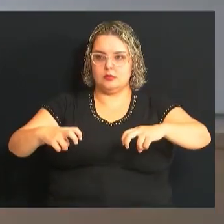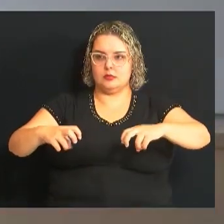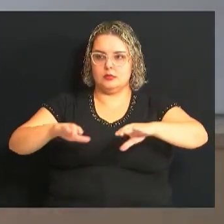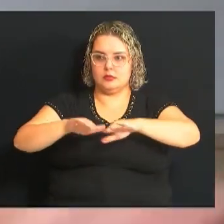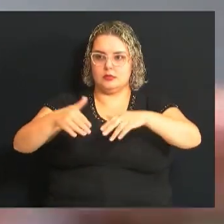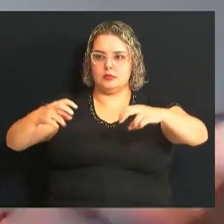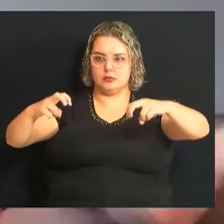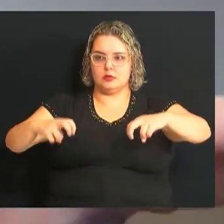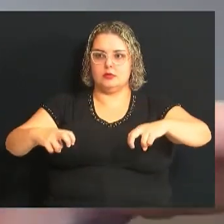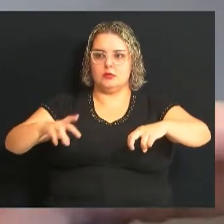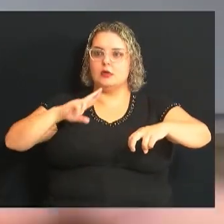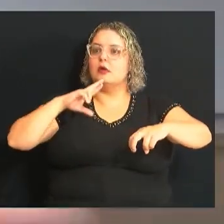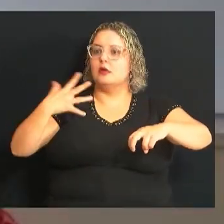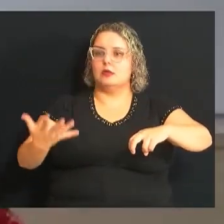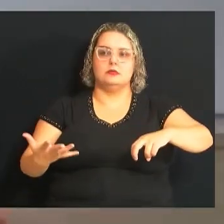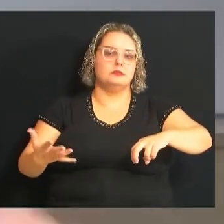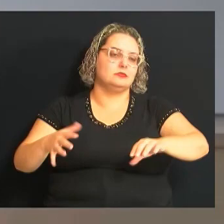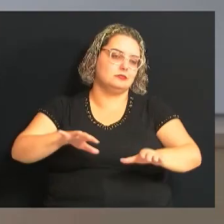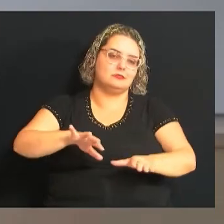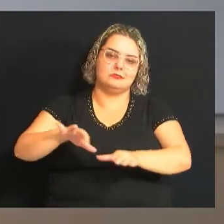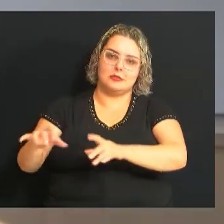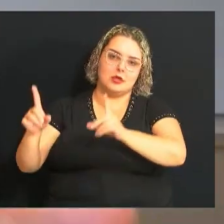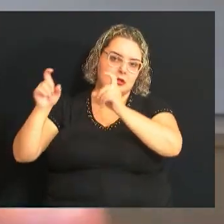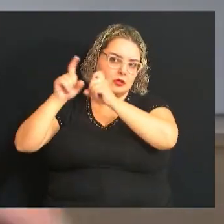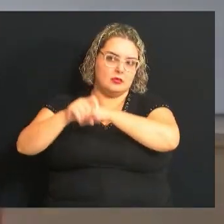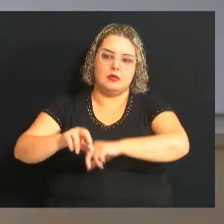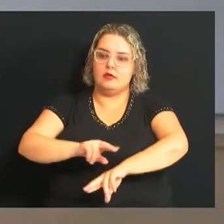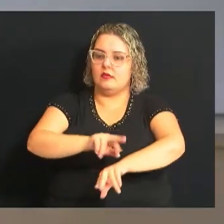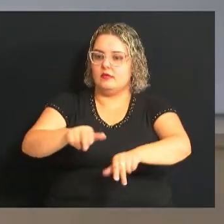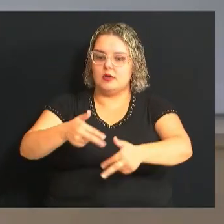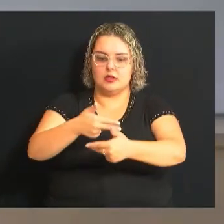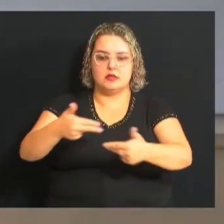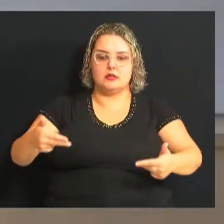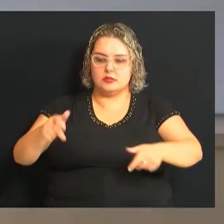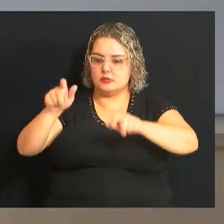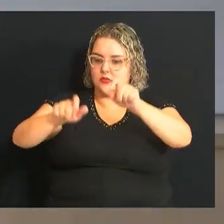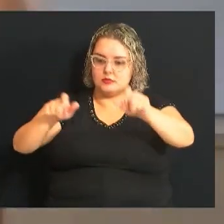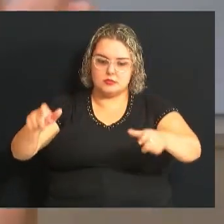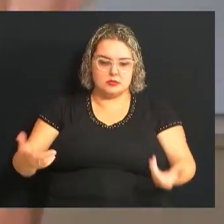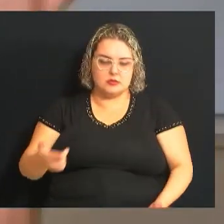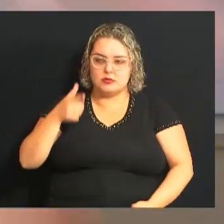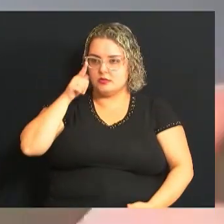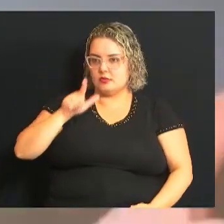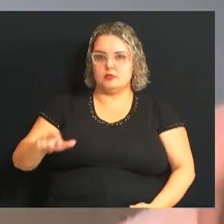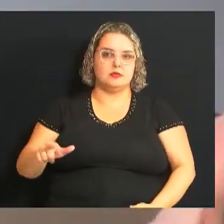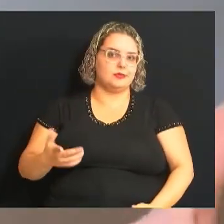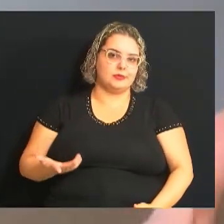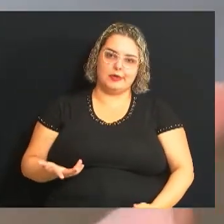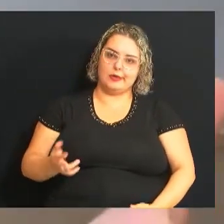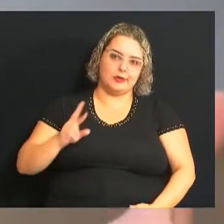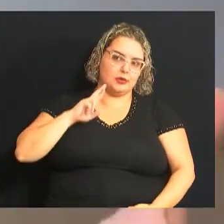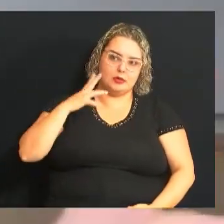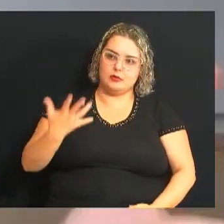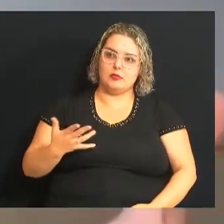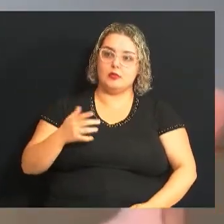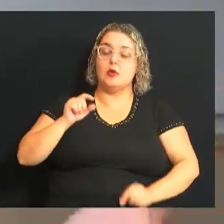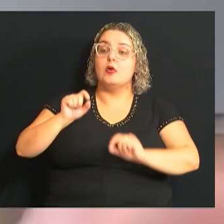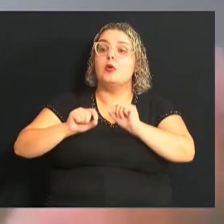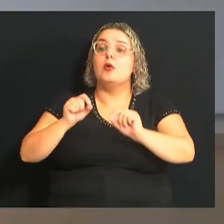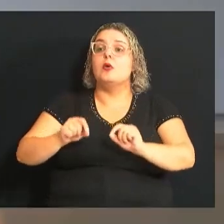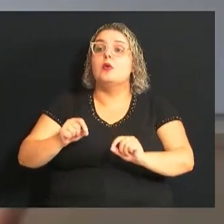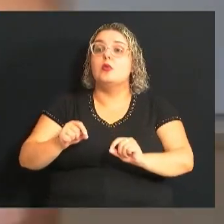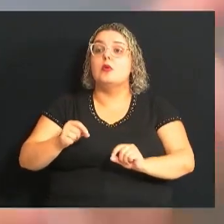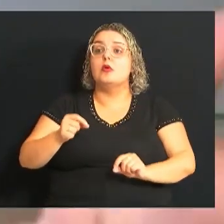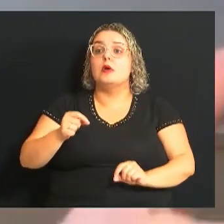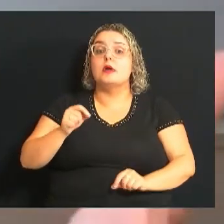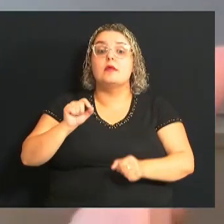resolve. Mas isso é exceção. Muitas pessoas não conseguem conversar. Então eu fiquei pensando, o que eu posso fazer para essas pessoas que não conseguem